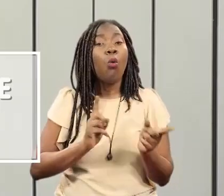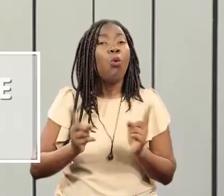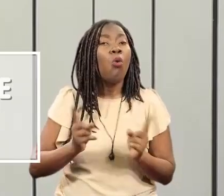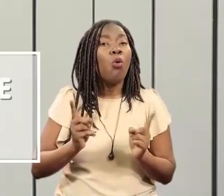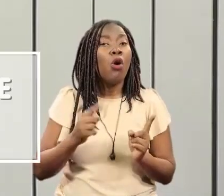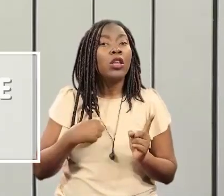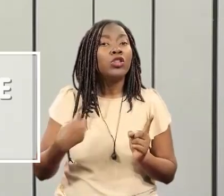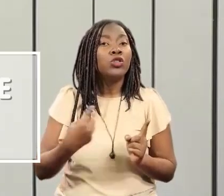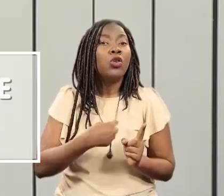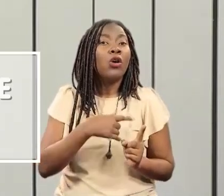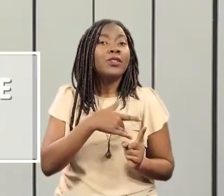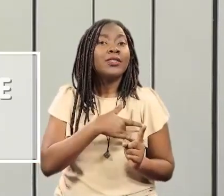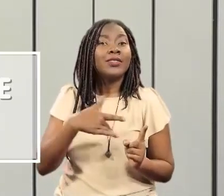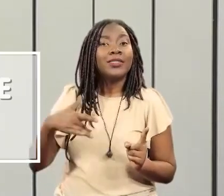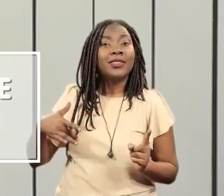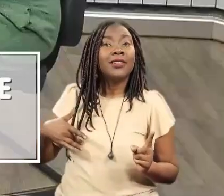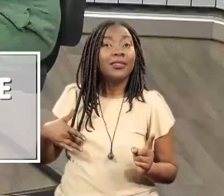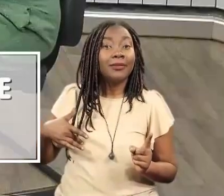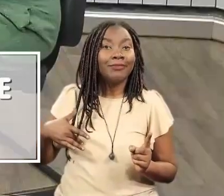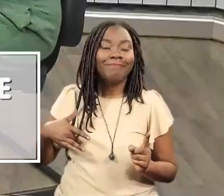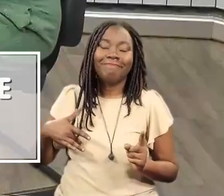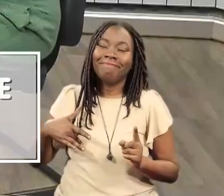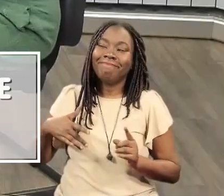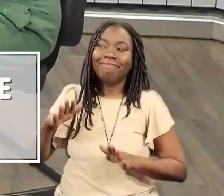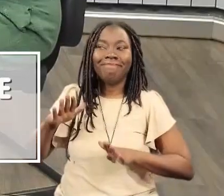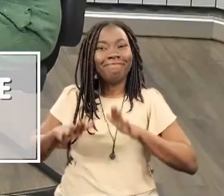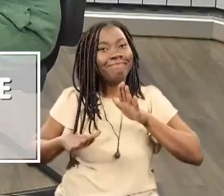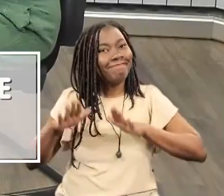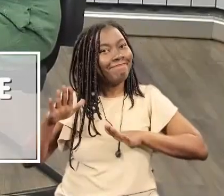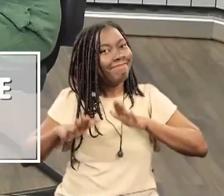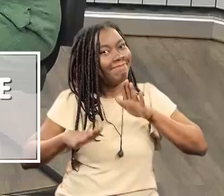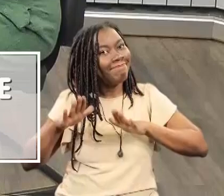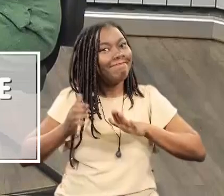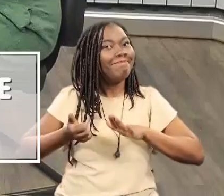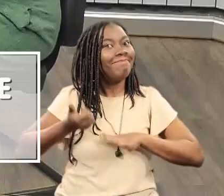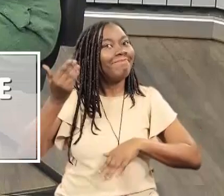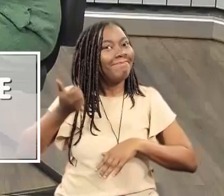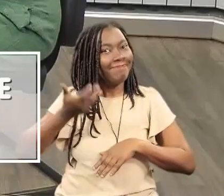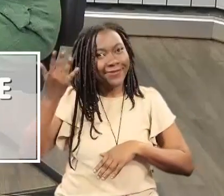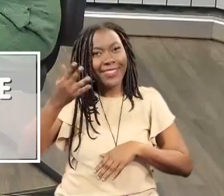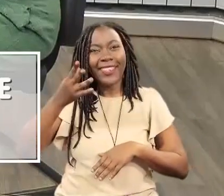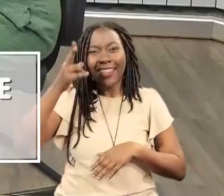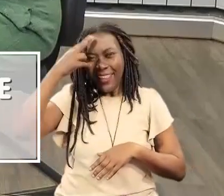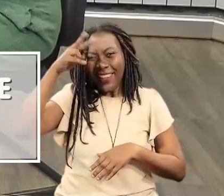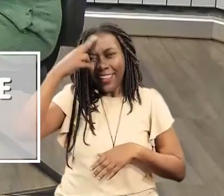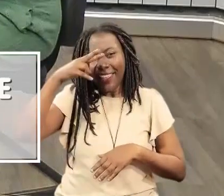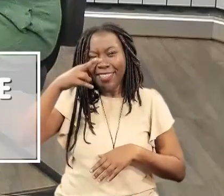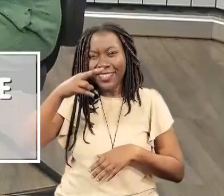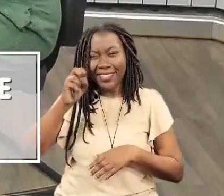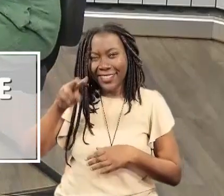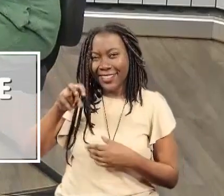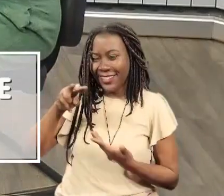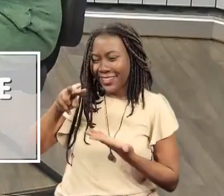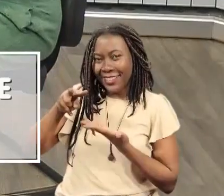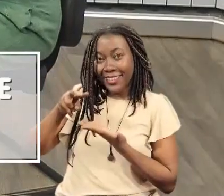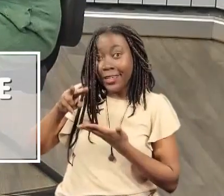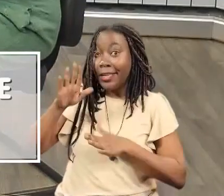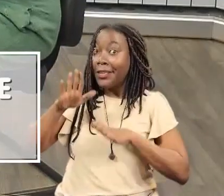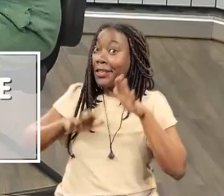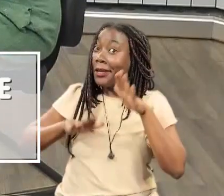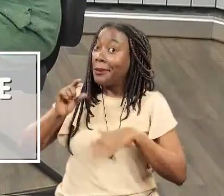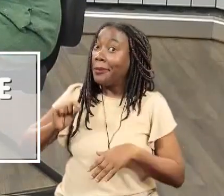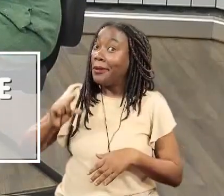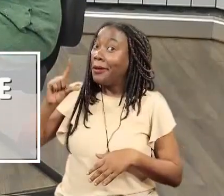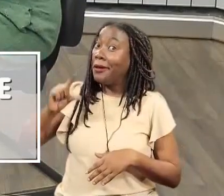nossa saúde? Depende da dose. Já viu aquela velha história do veneno? Depende da